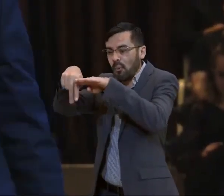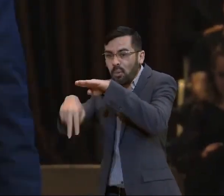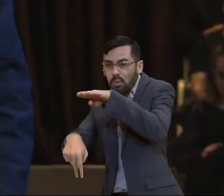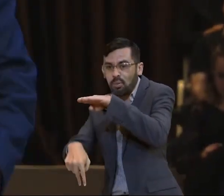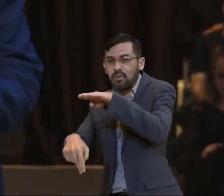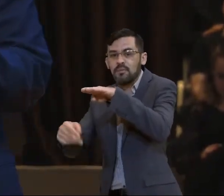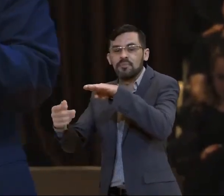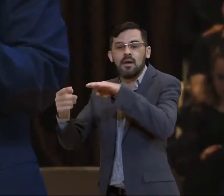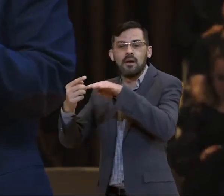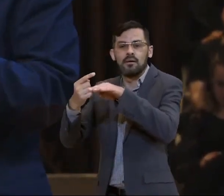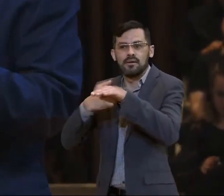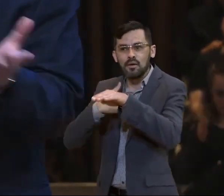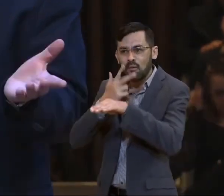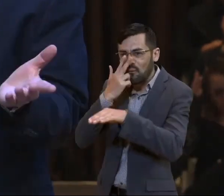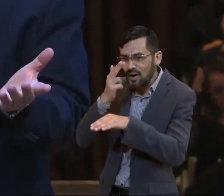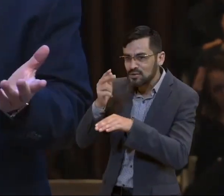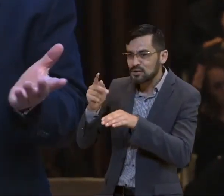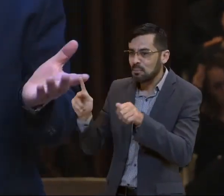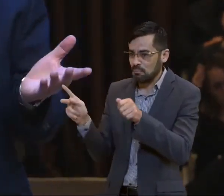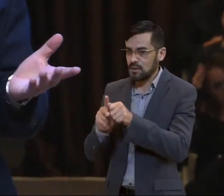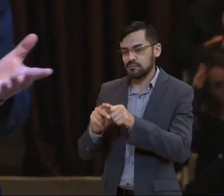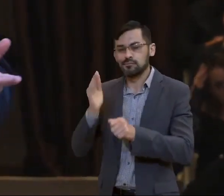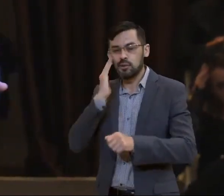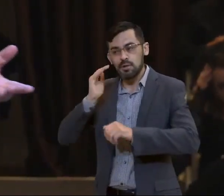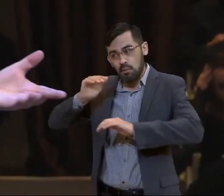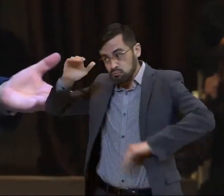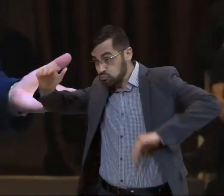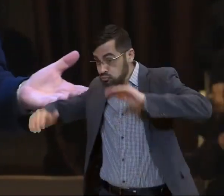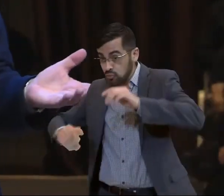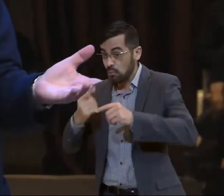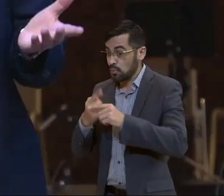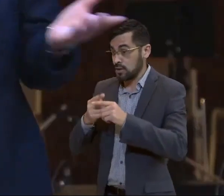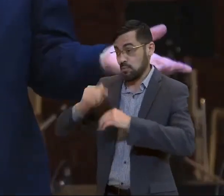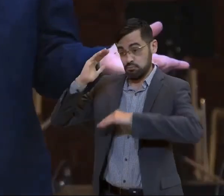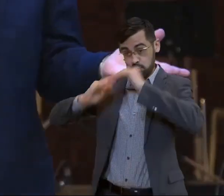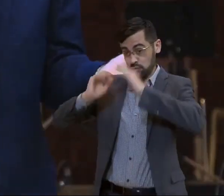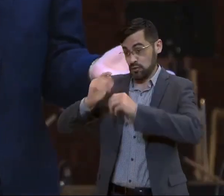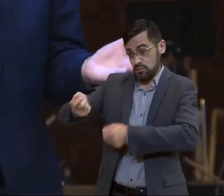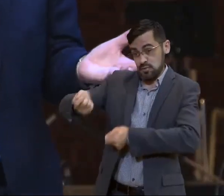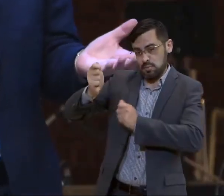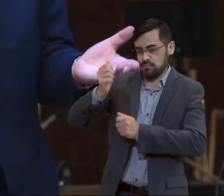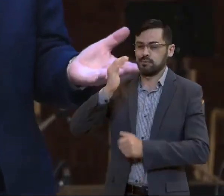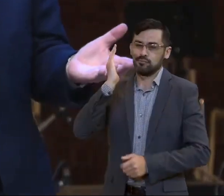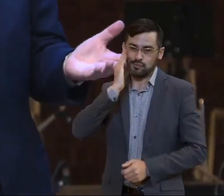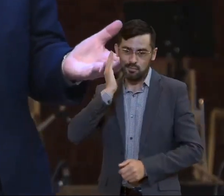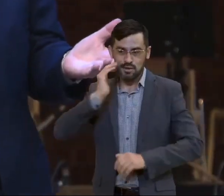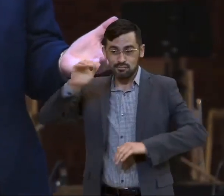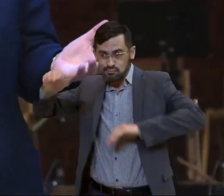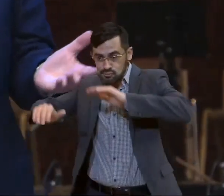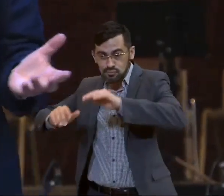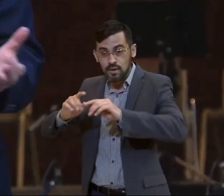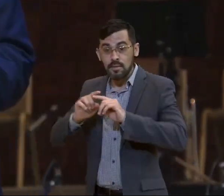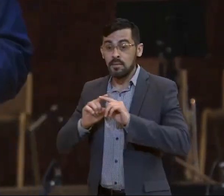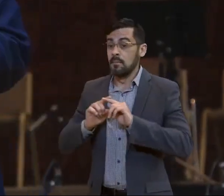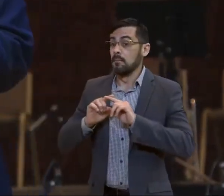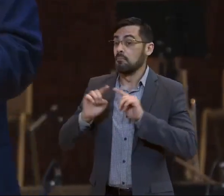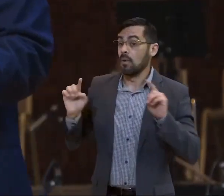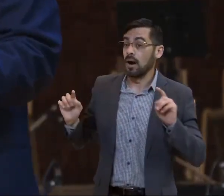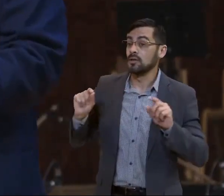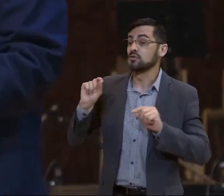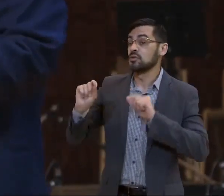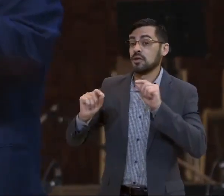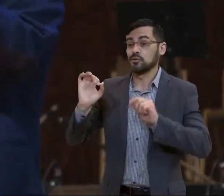E quando ele afunda, eu acho que Pedro sabia nadar, porque ele era pescador, certamente sabia nadar. Mas algo devia